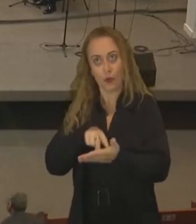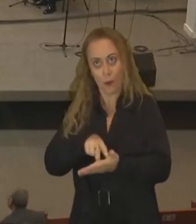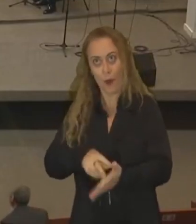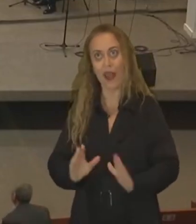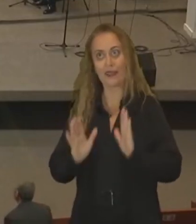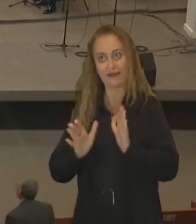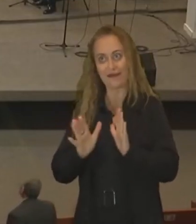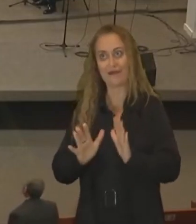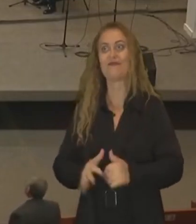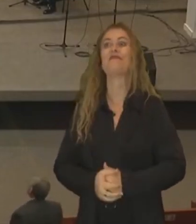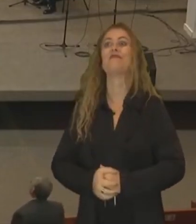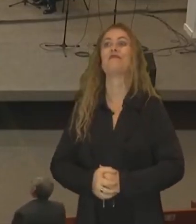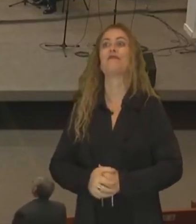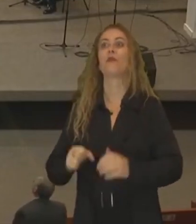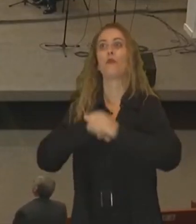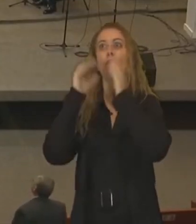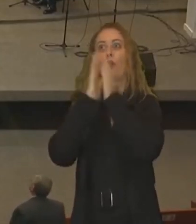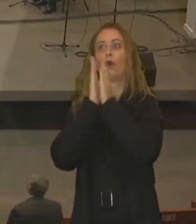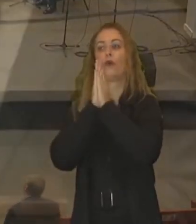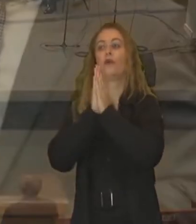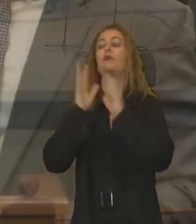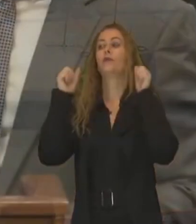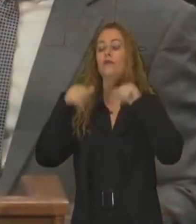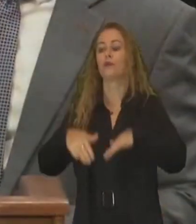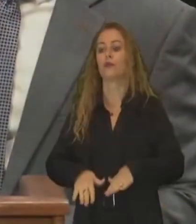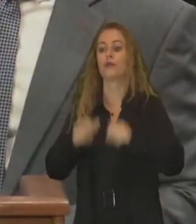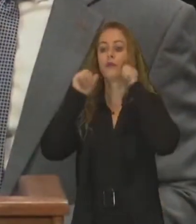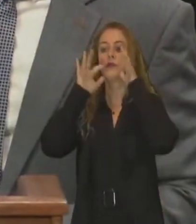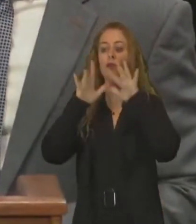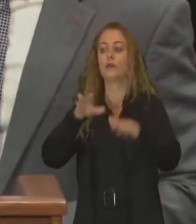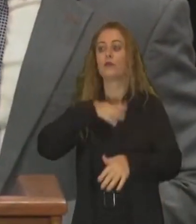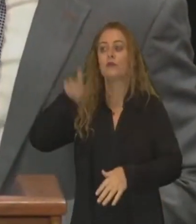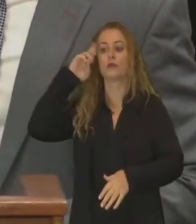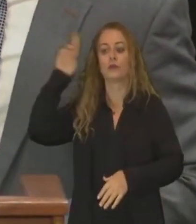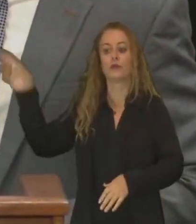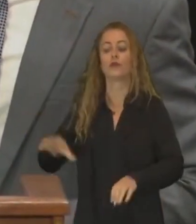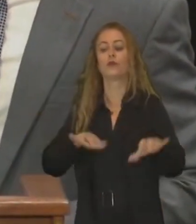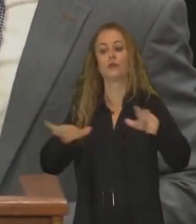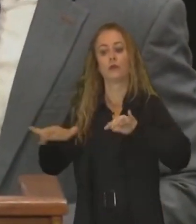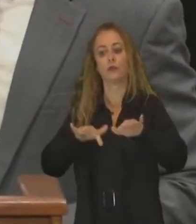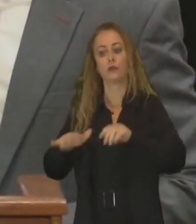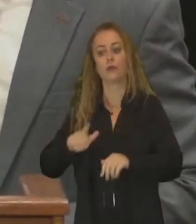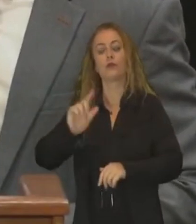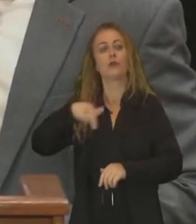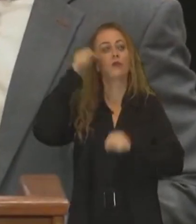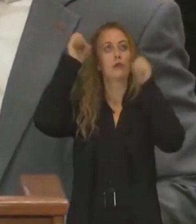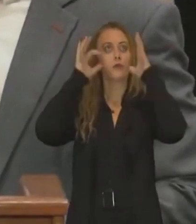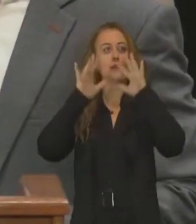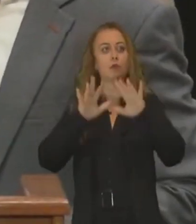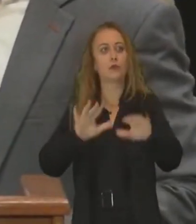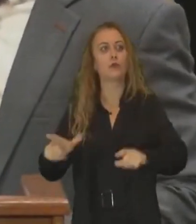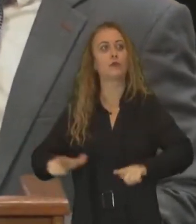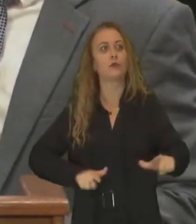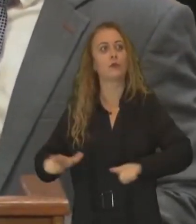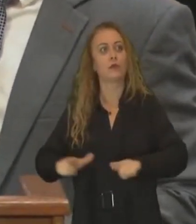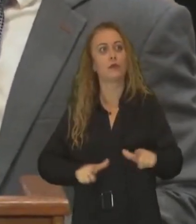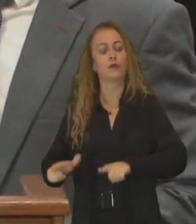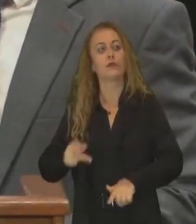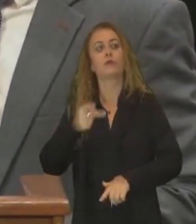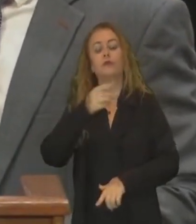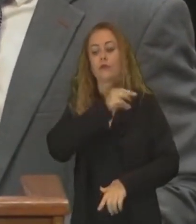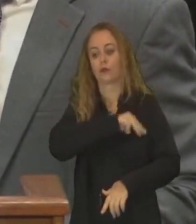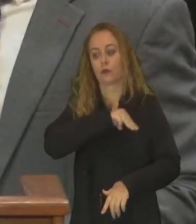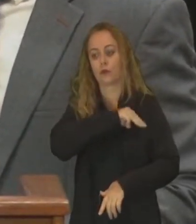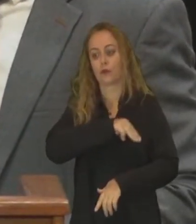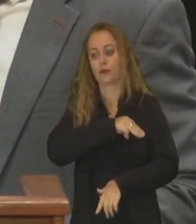vamos ainda nesta oração final e a bênção do Senhor logo após o pós-lude. Que Deus o abençoe no seu trabalho, no seu